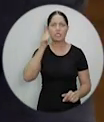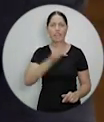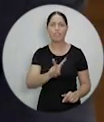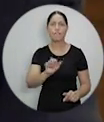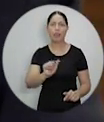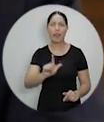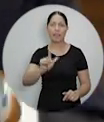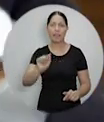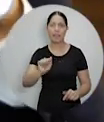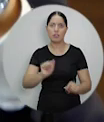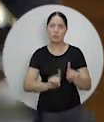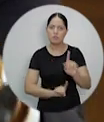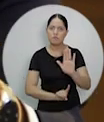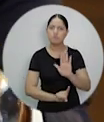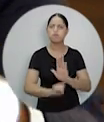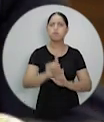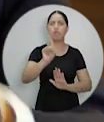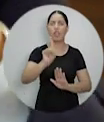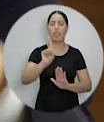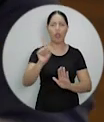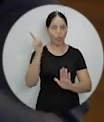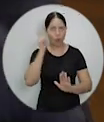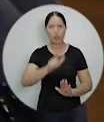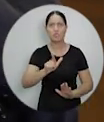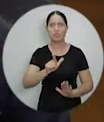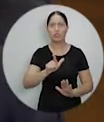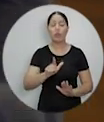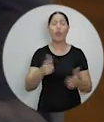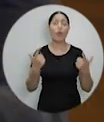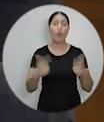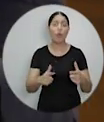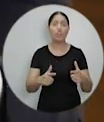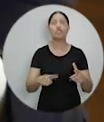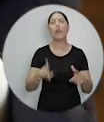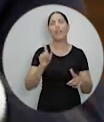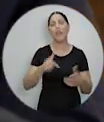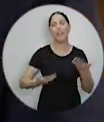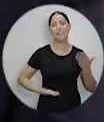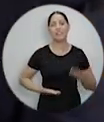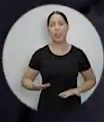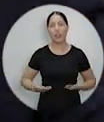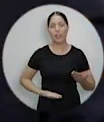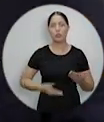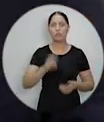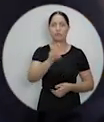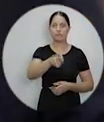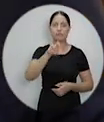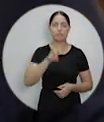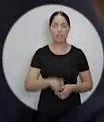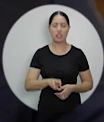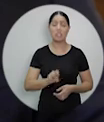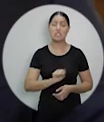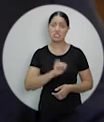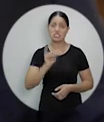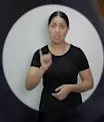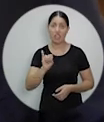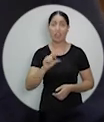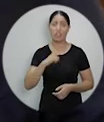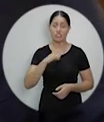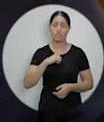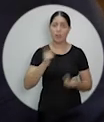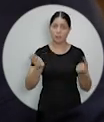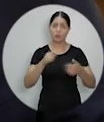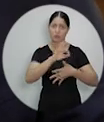maior de vagas, não de candidaturas, mas de vagas nos cargos eletivos, sequer essa discussão seria estabelecida,